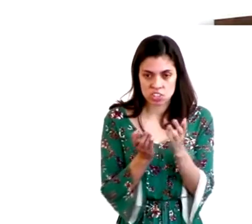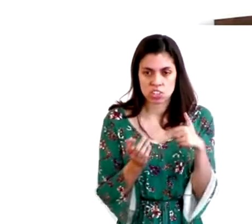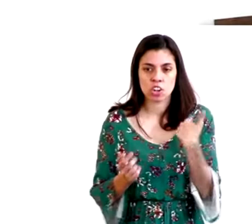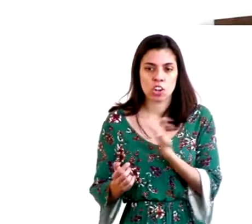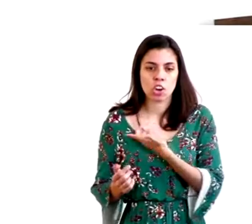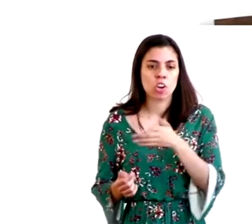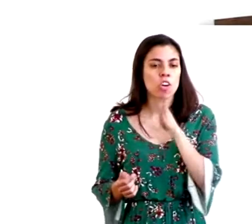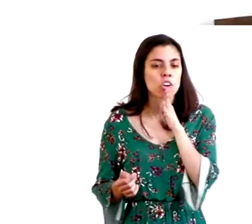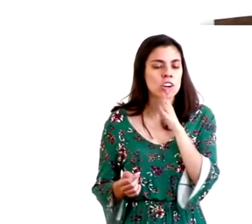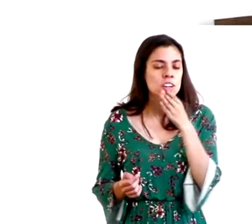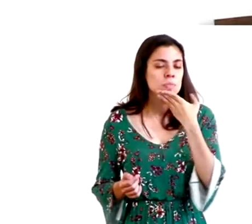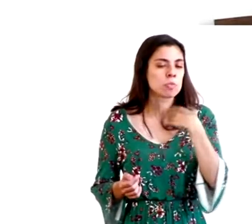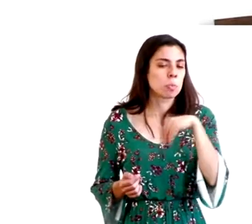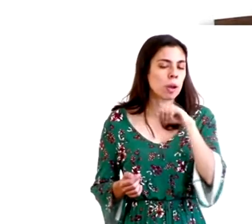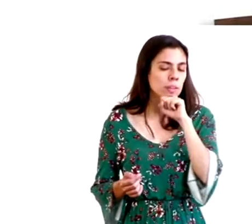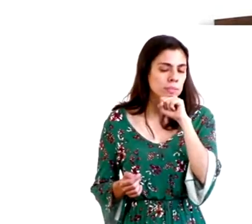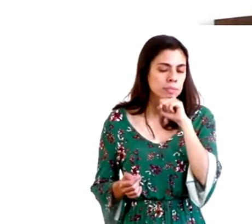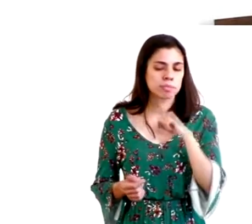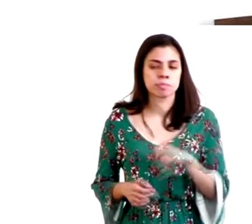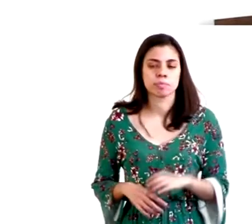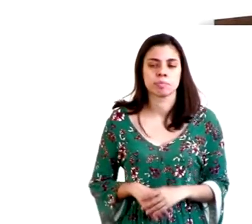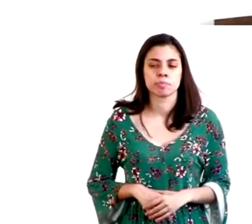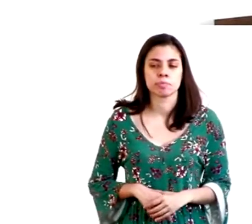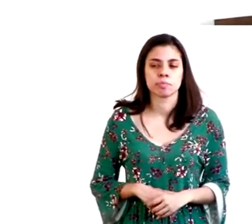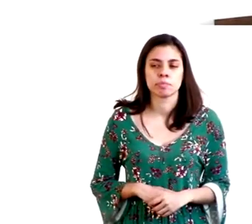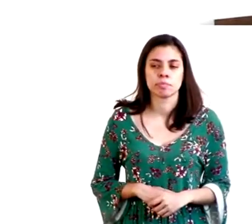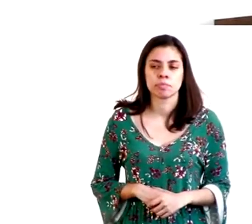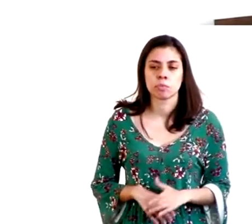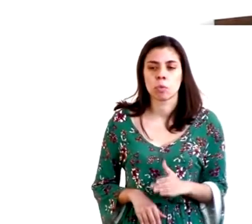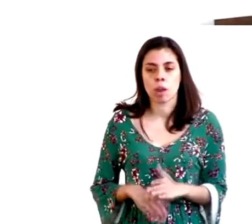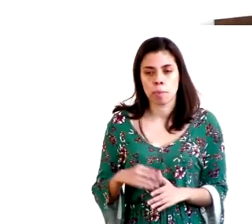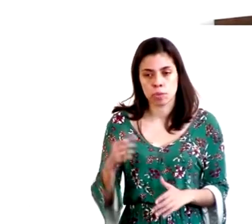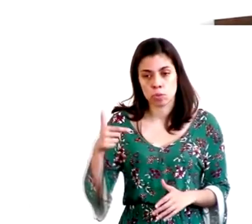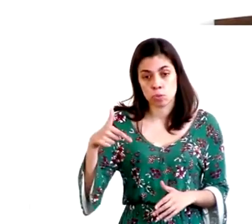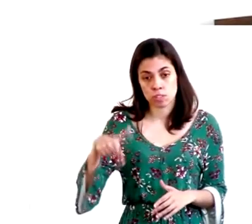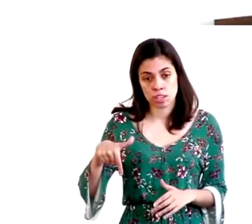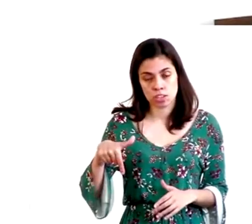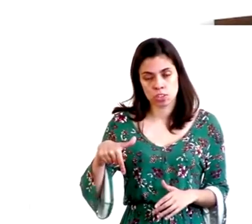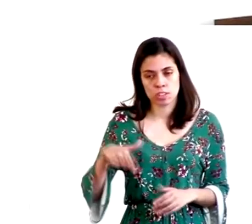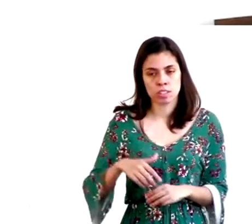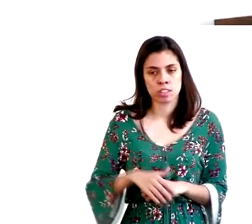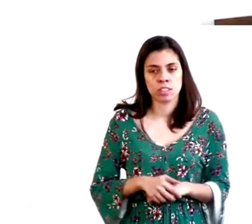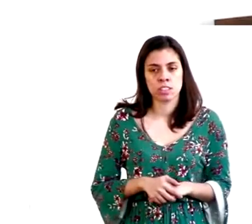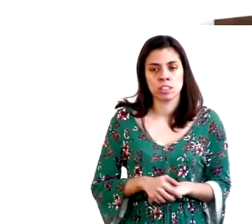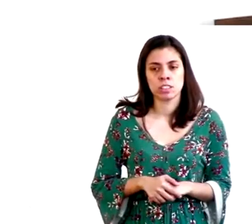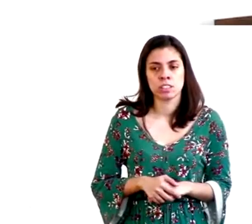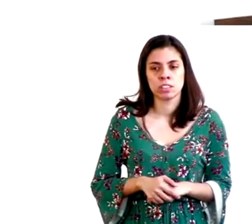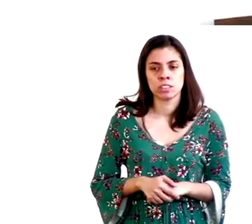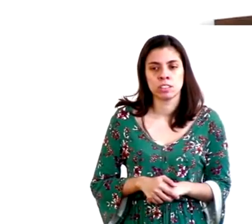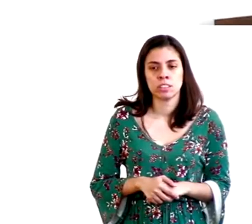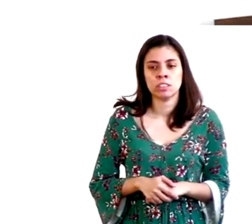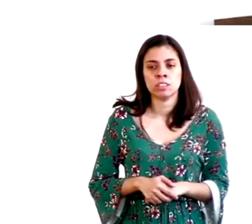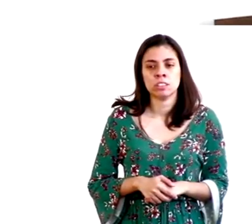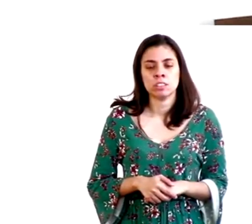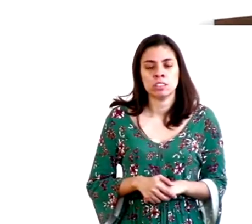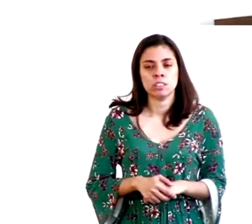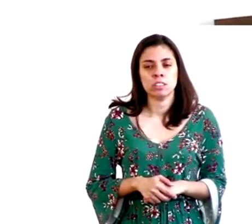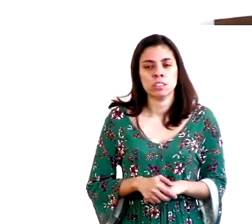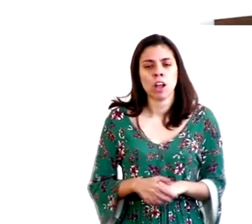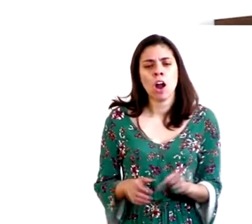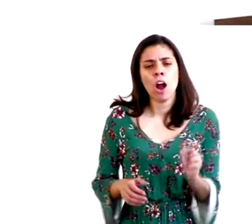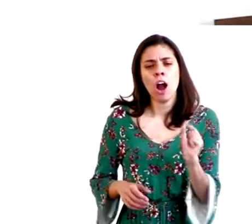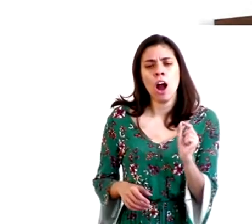finalmente no capítulo 7, nós somos informados a respeito de como cidadãos do reino vão